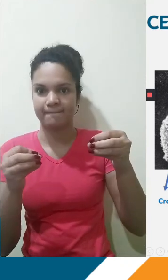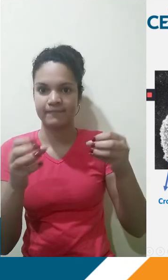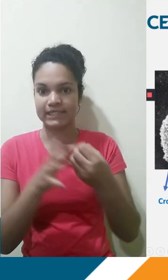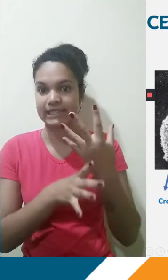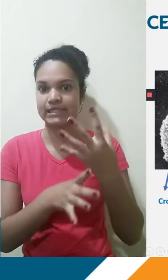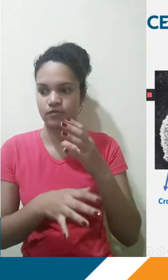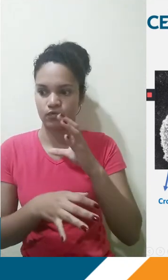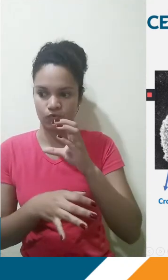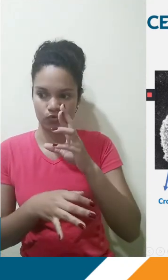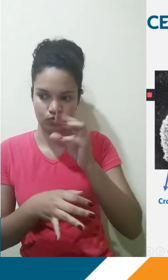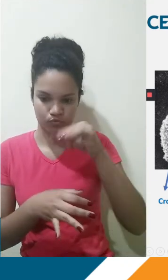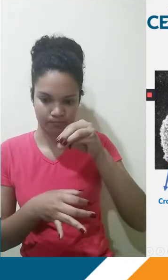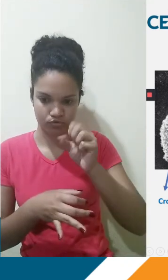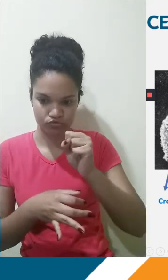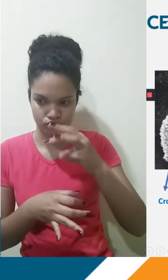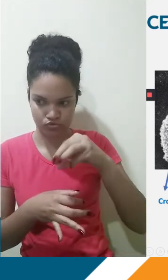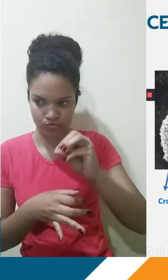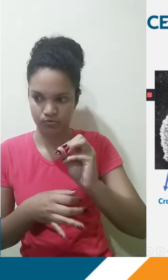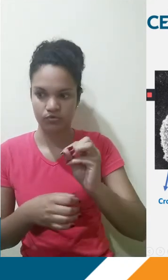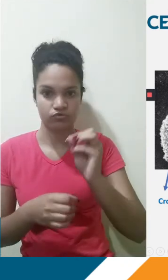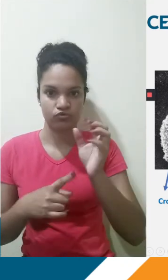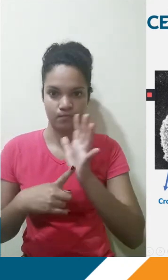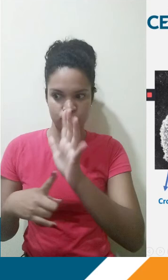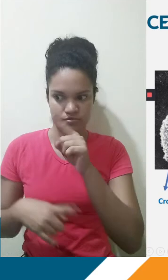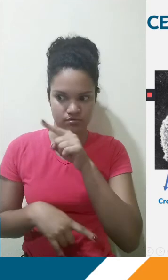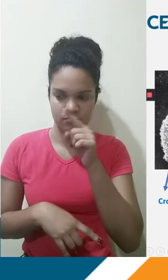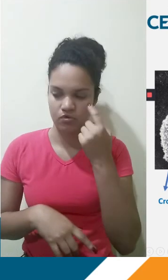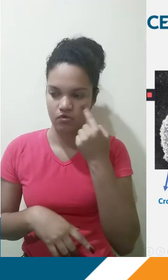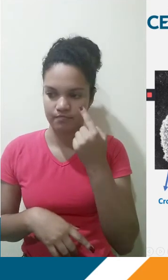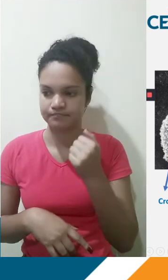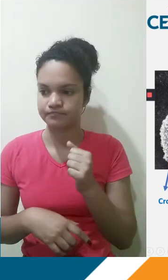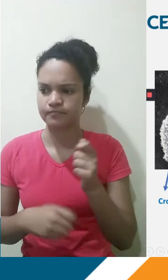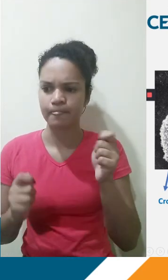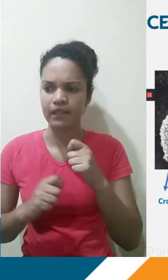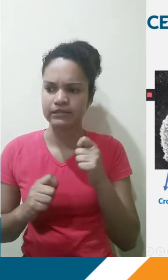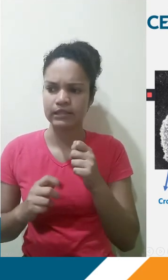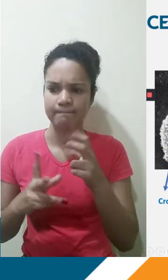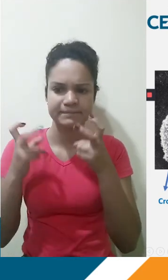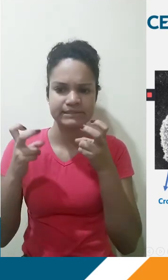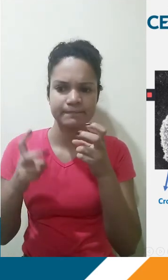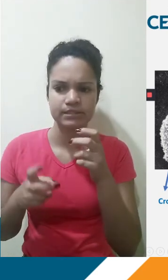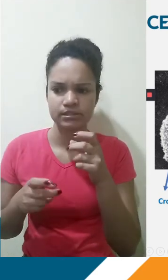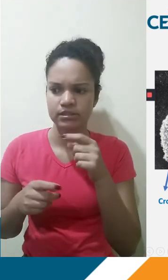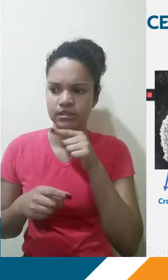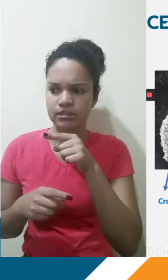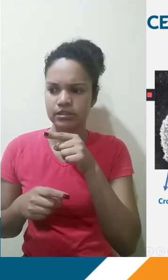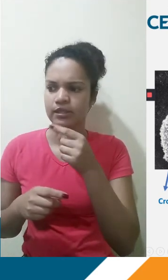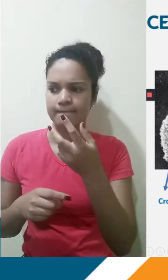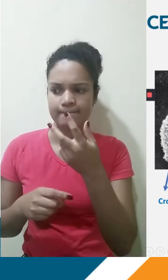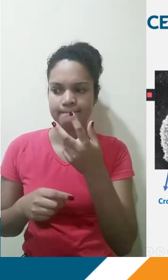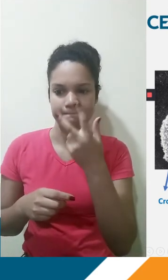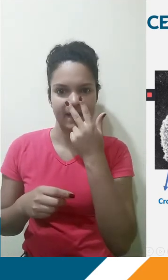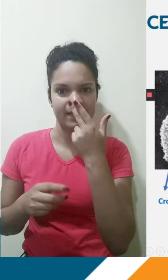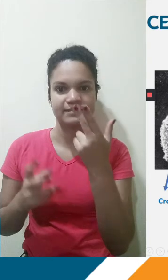os cromossomos, aqui, a estrutura do cromossomo, eu estou passando aqui a setinha do mouse. Vocês podem perceber que é bem similar a essa imagem